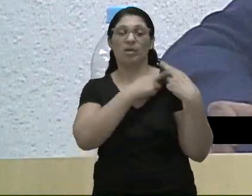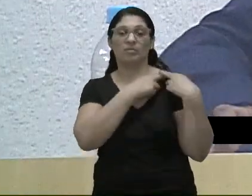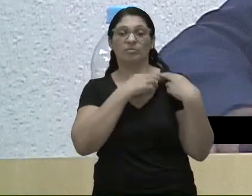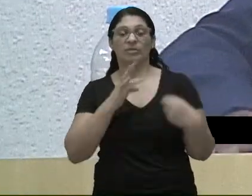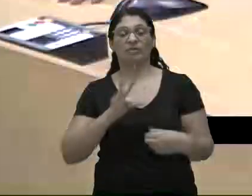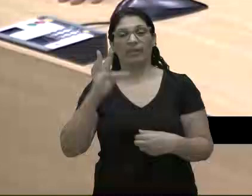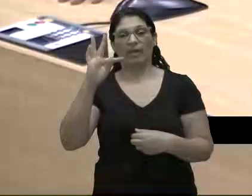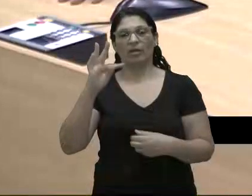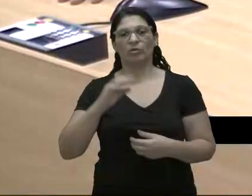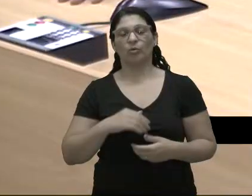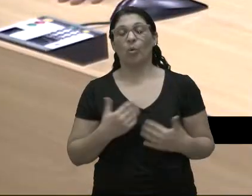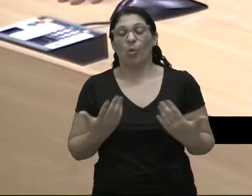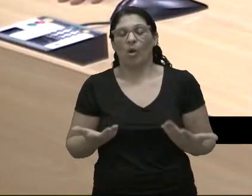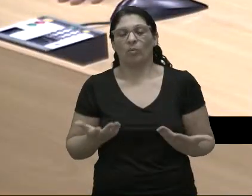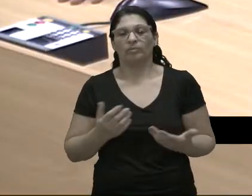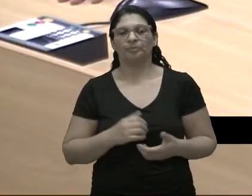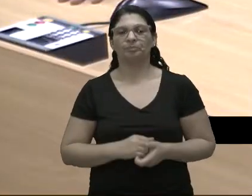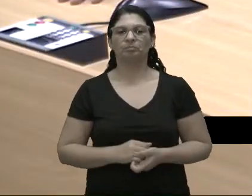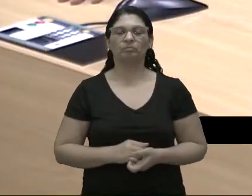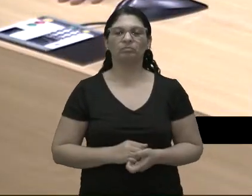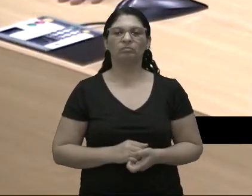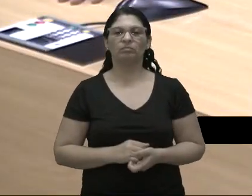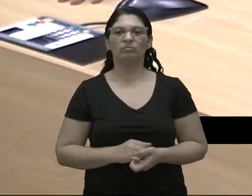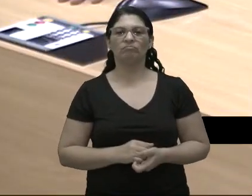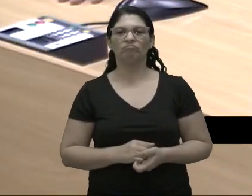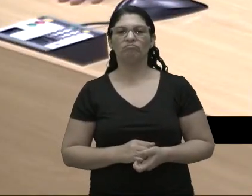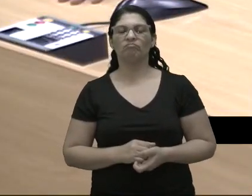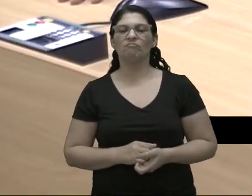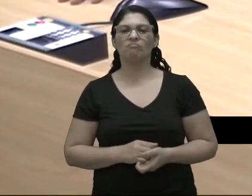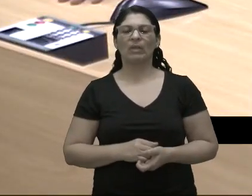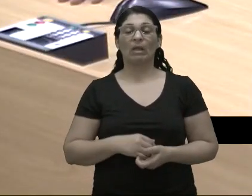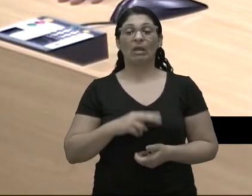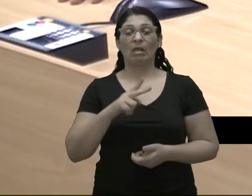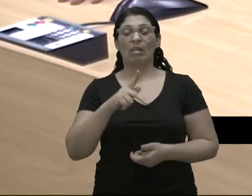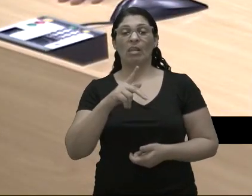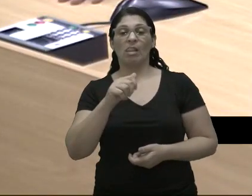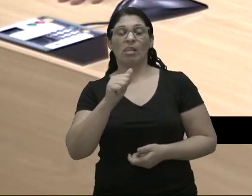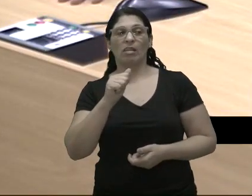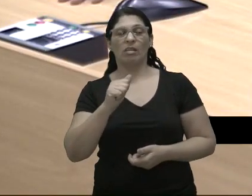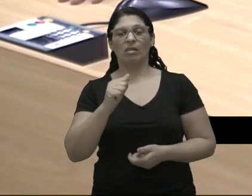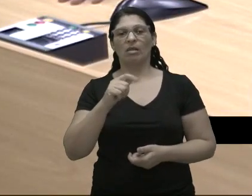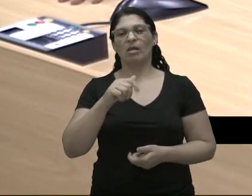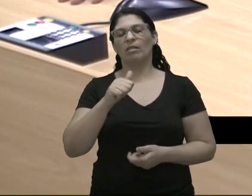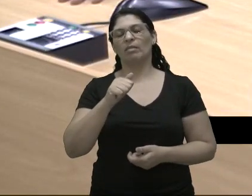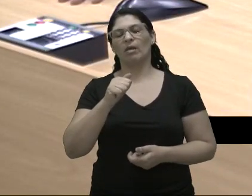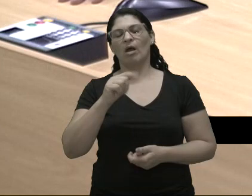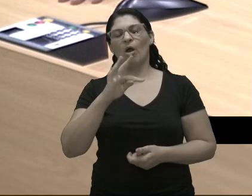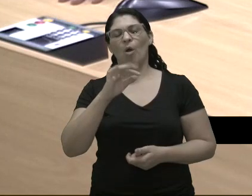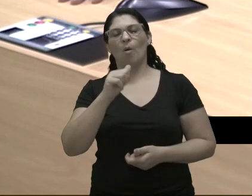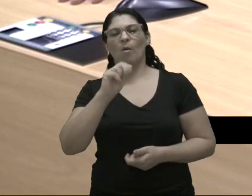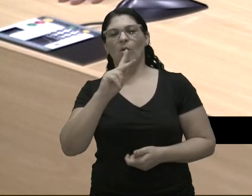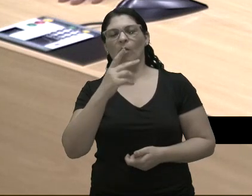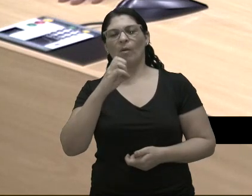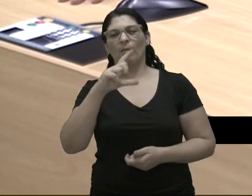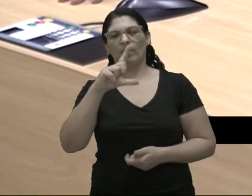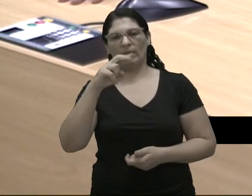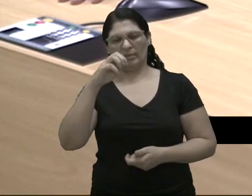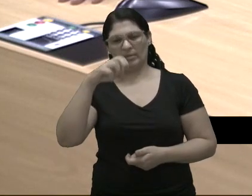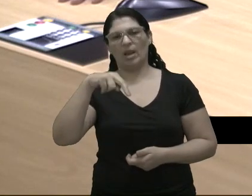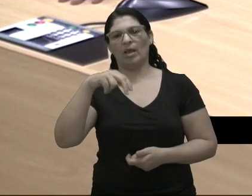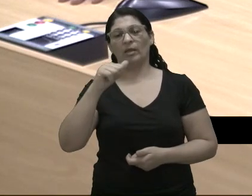técnico? Como responsável técnico da UPA Santa Helena, eu estou lá presente nos períodos de